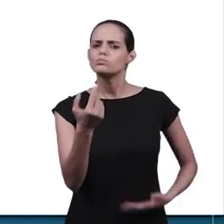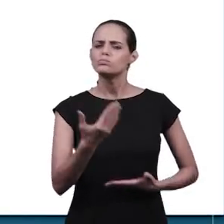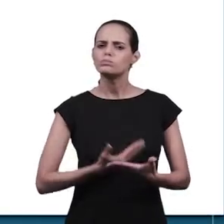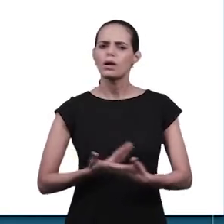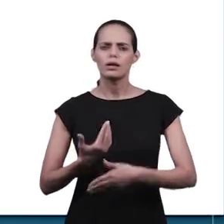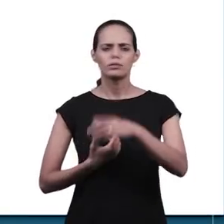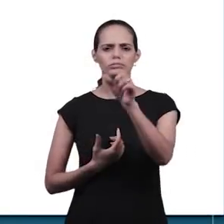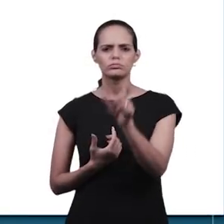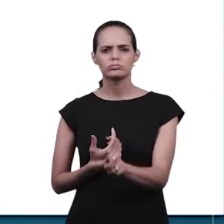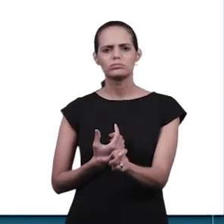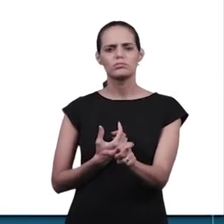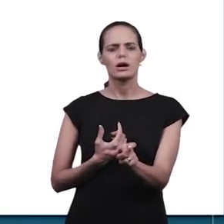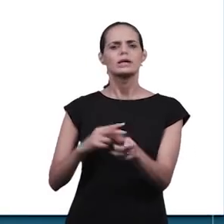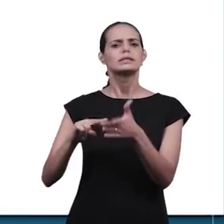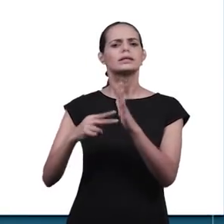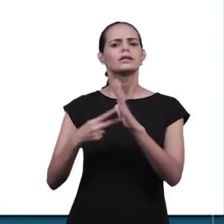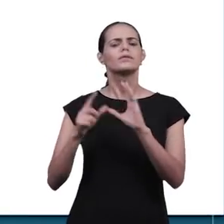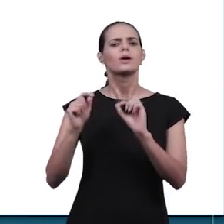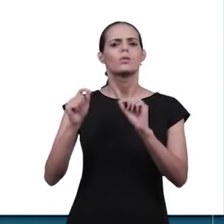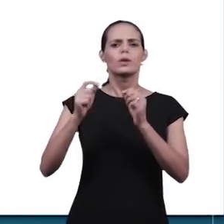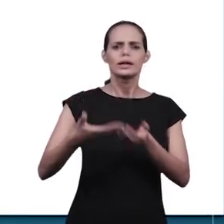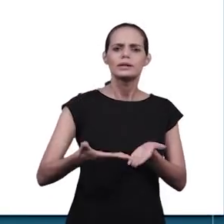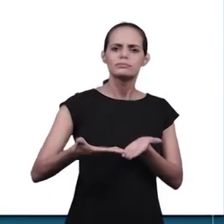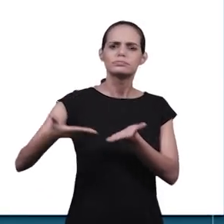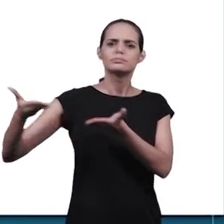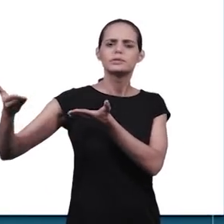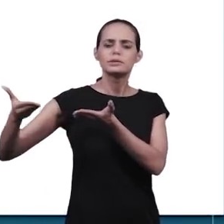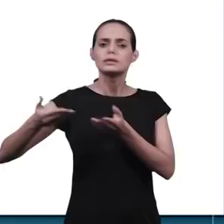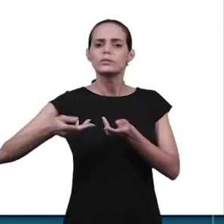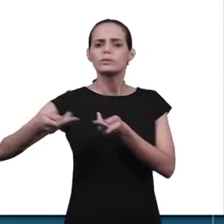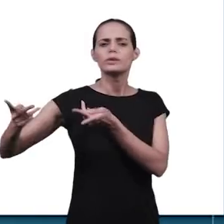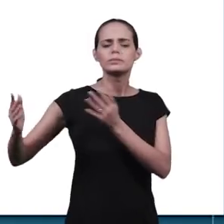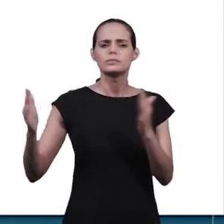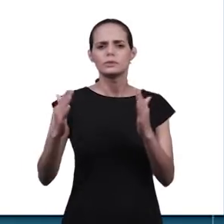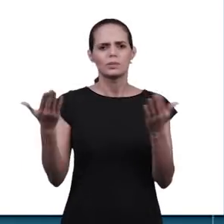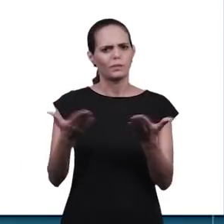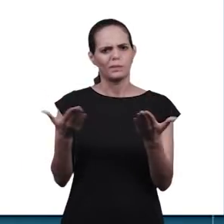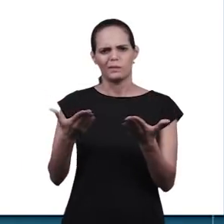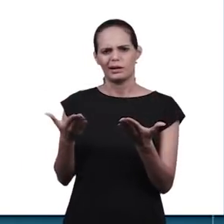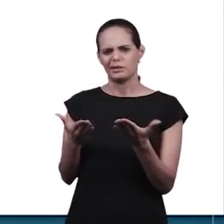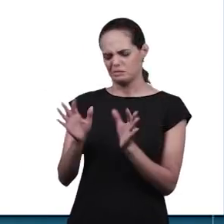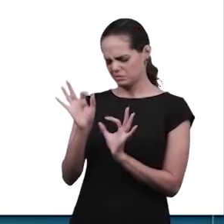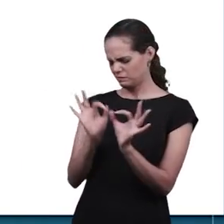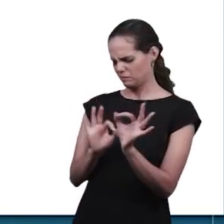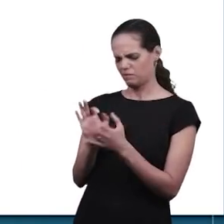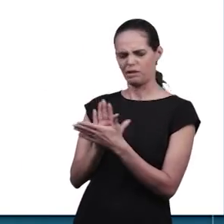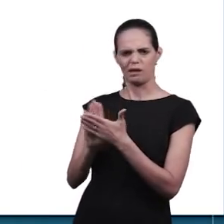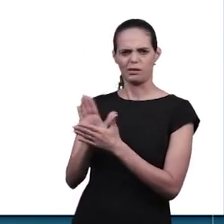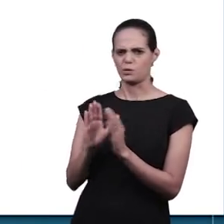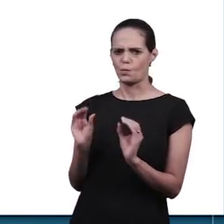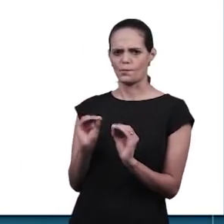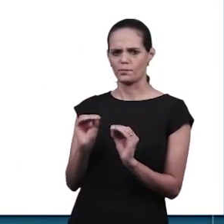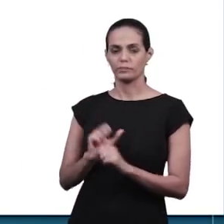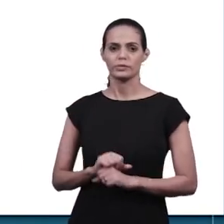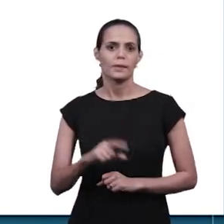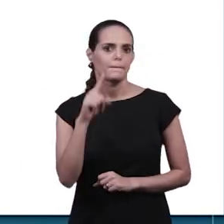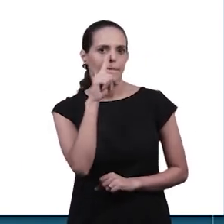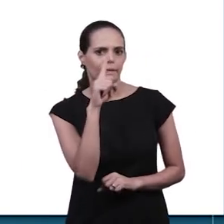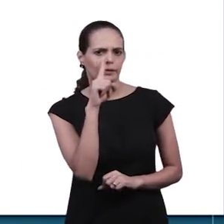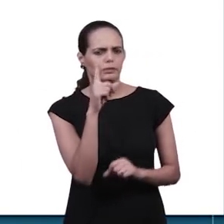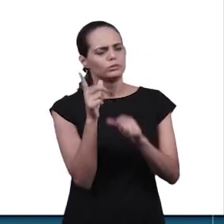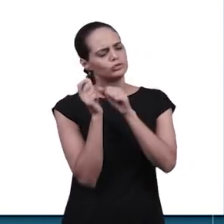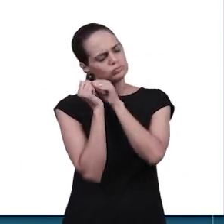servo, o que significa ser convidado nesse tempo e não se preparar? O perigo